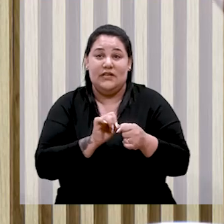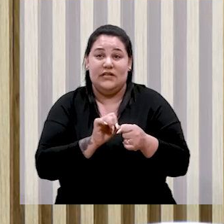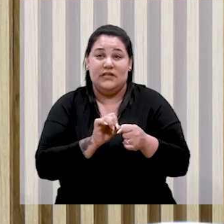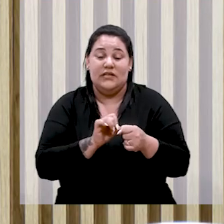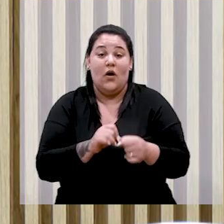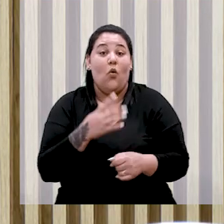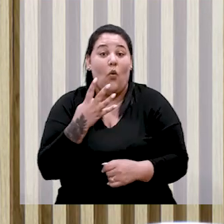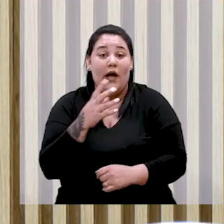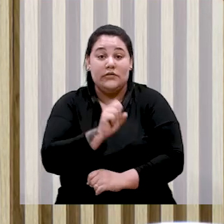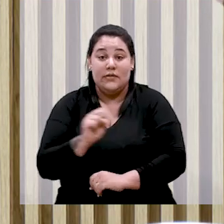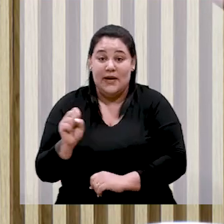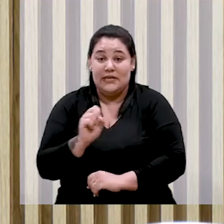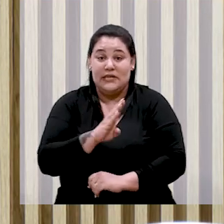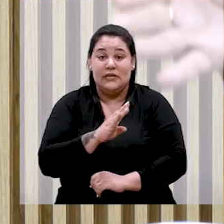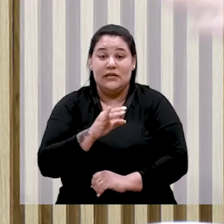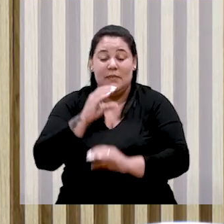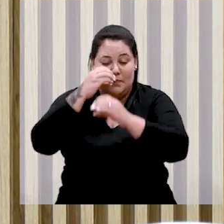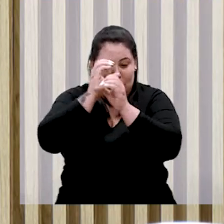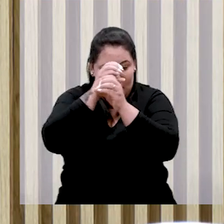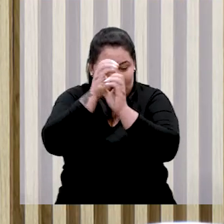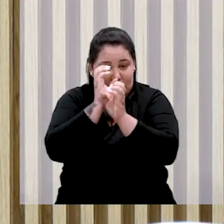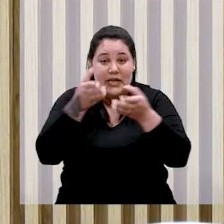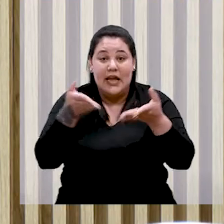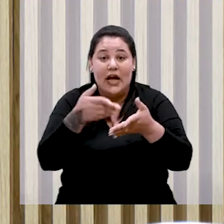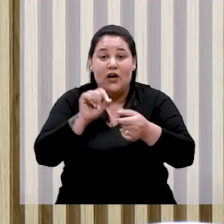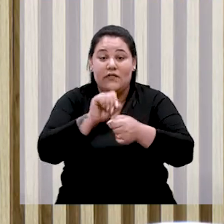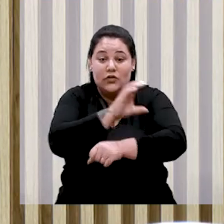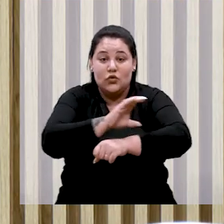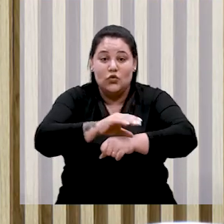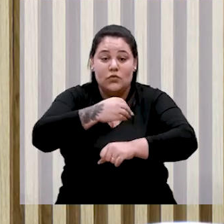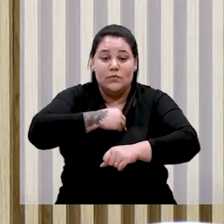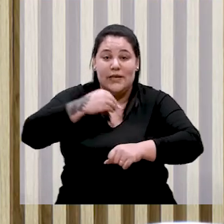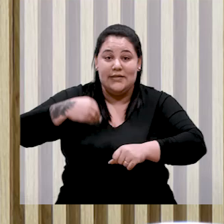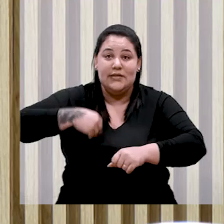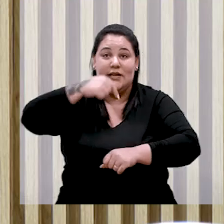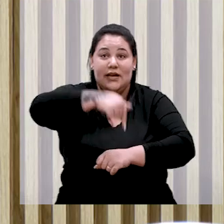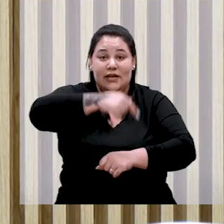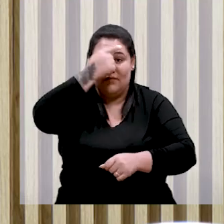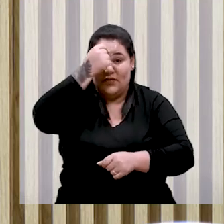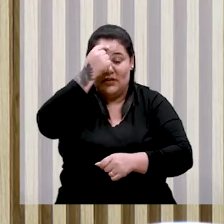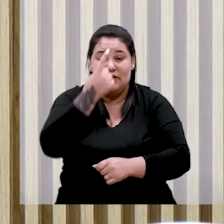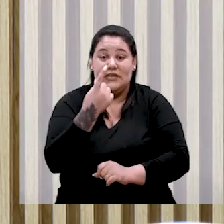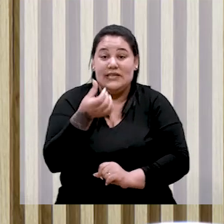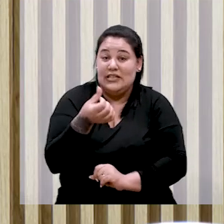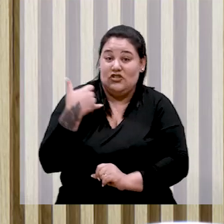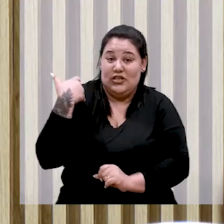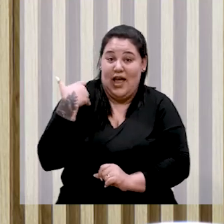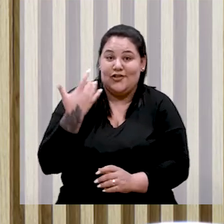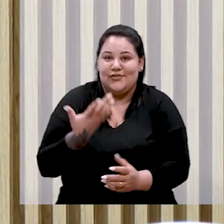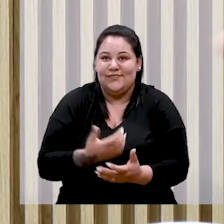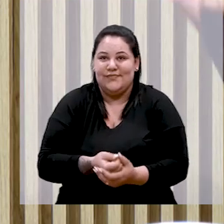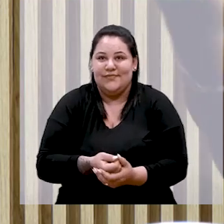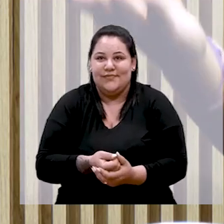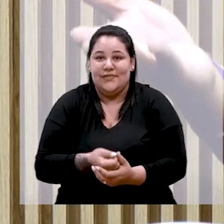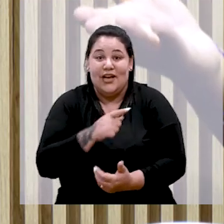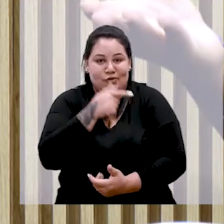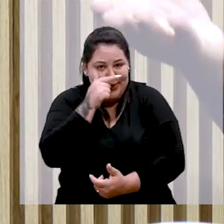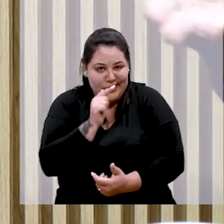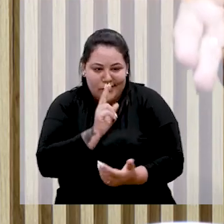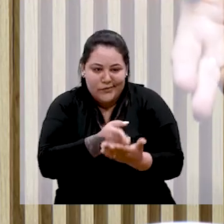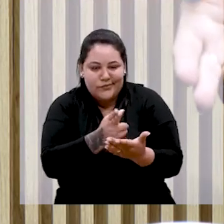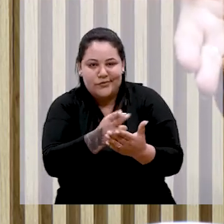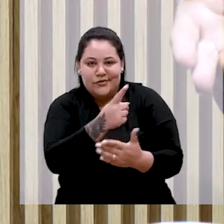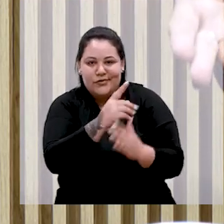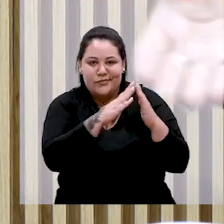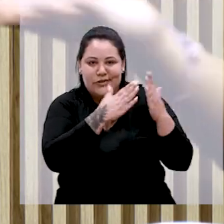cursado 4 semestres de biomedicina e está agora cursando medicina numa faculdade aqui de Caxias, com 16 anos. A gente conseguiria manter